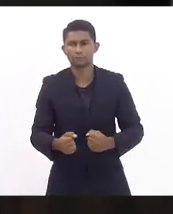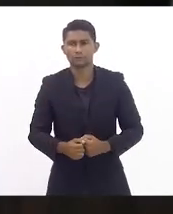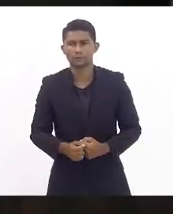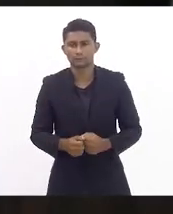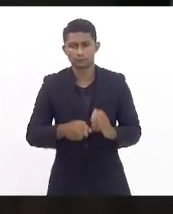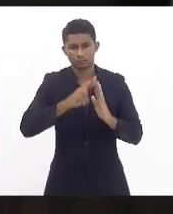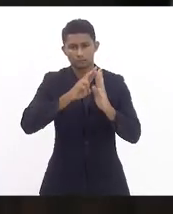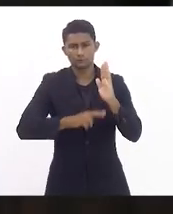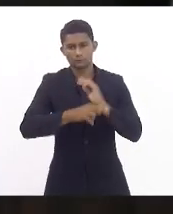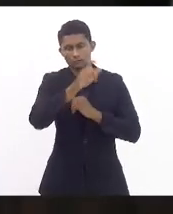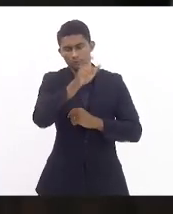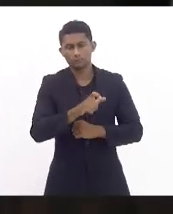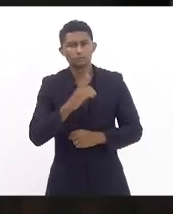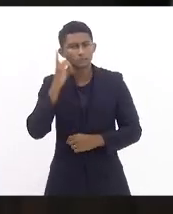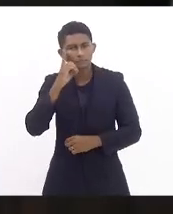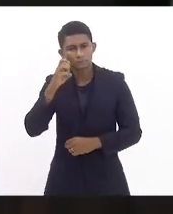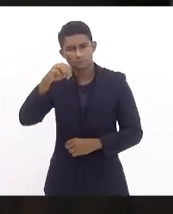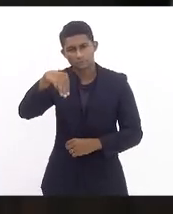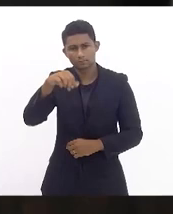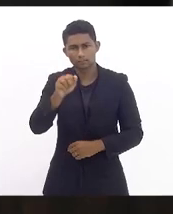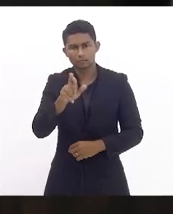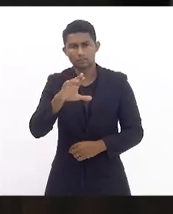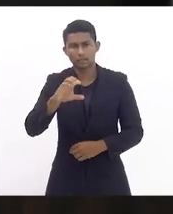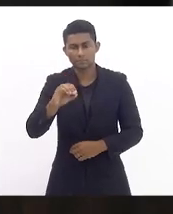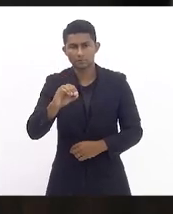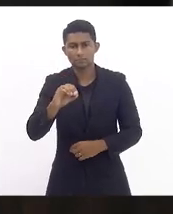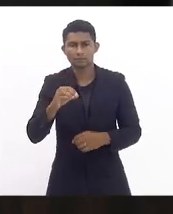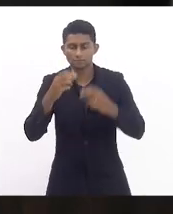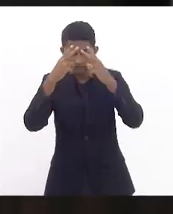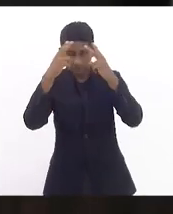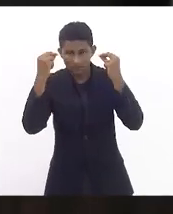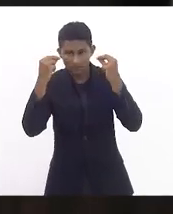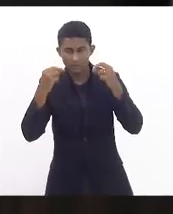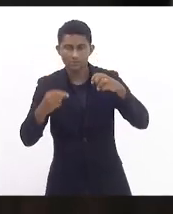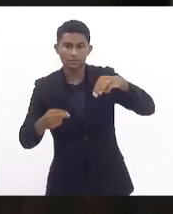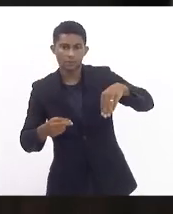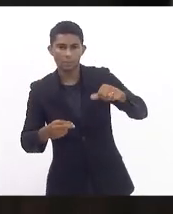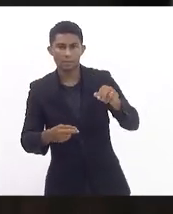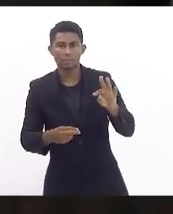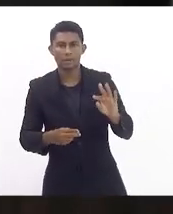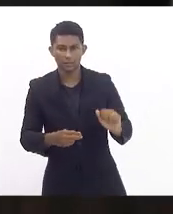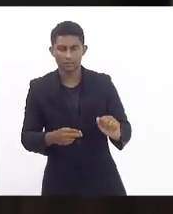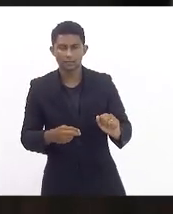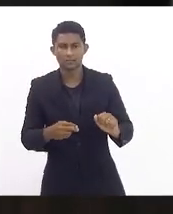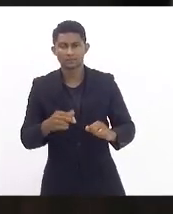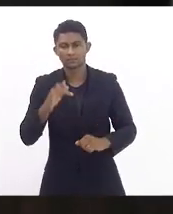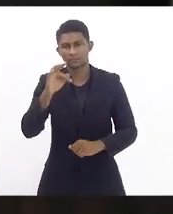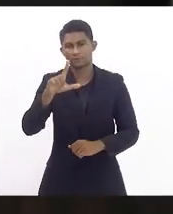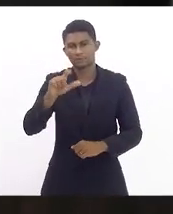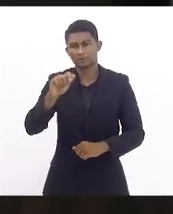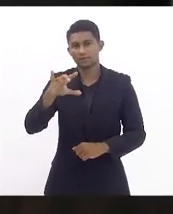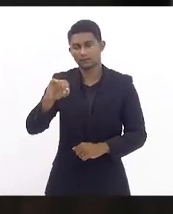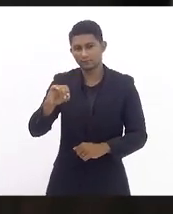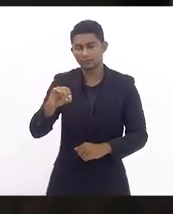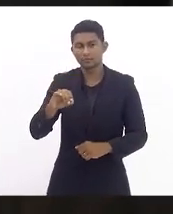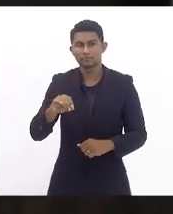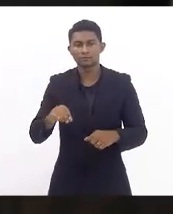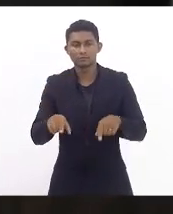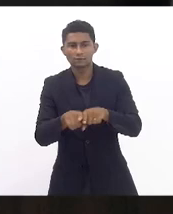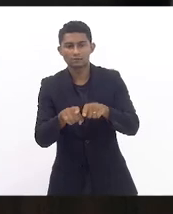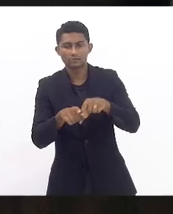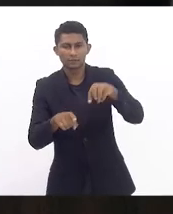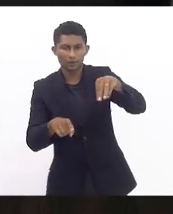Relatores, deputados Márcio Pacheco, enfermeira Rejane, Marta Rocha, Flávio Serafini, Valdeque Carneiro, Carlos Macedo e